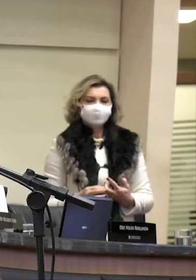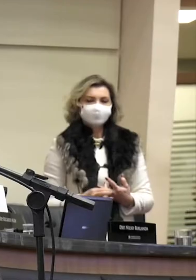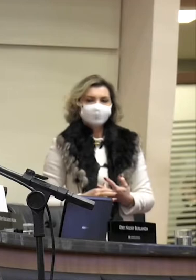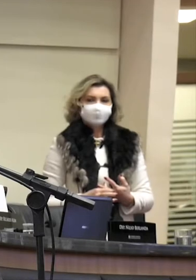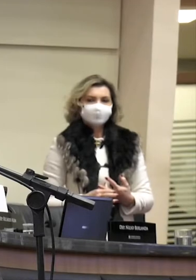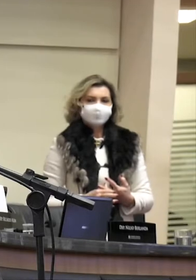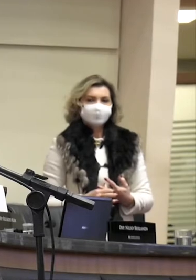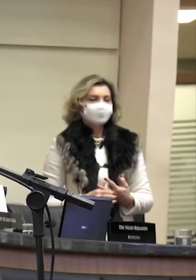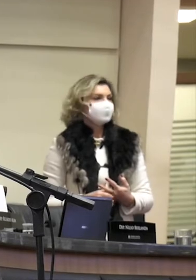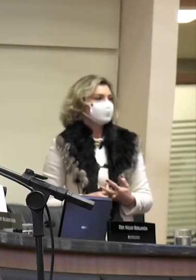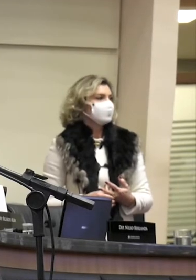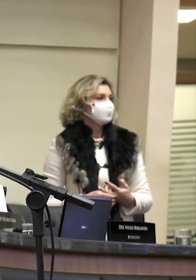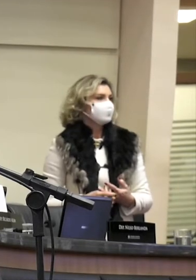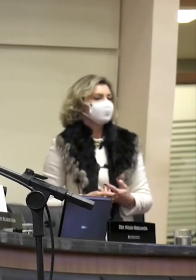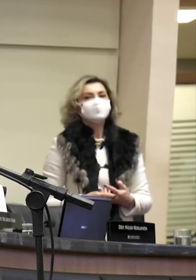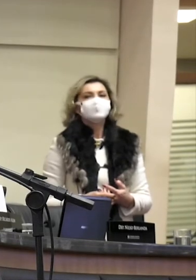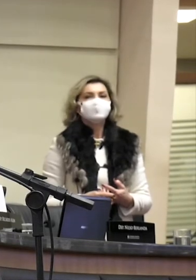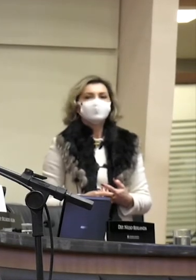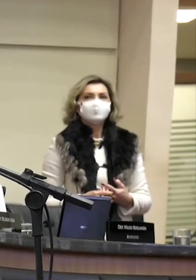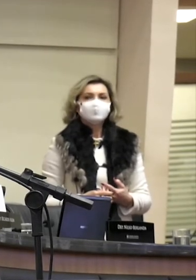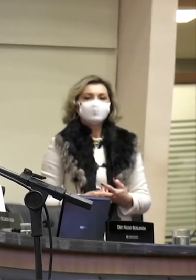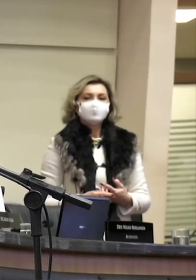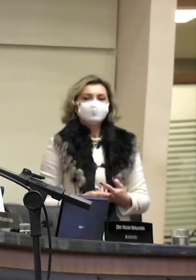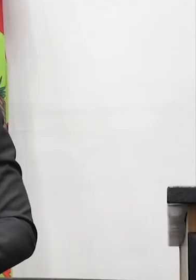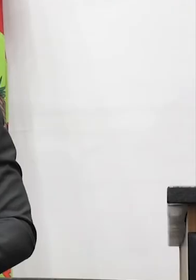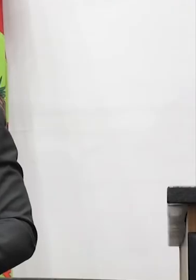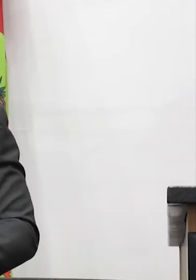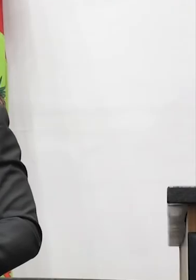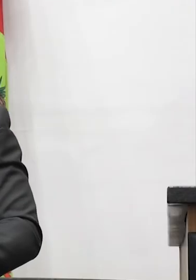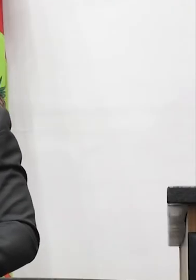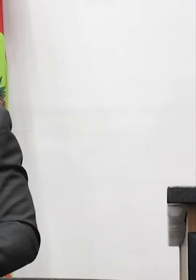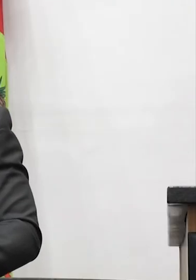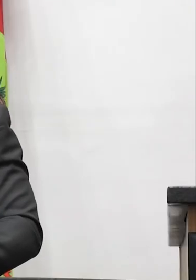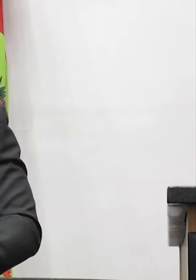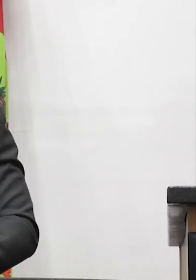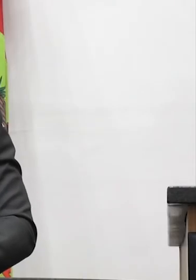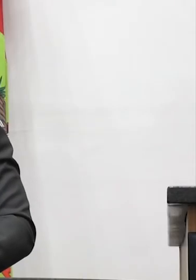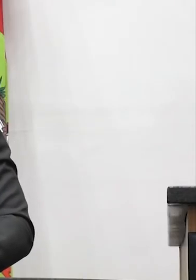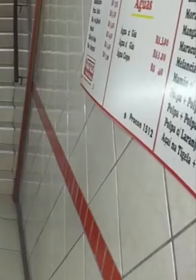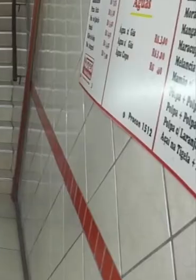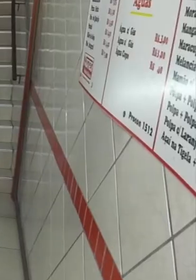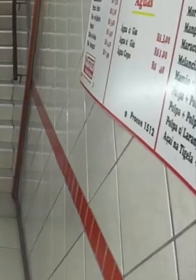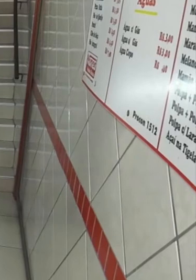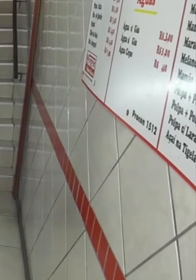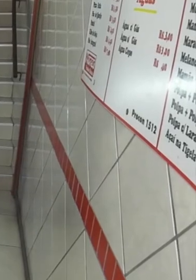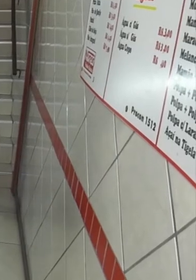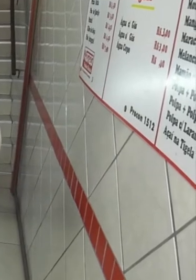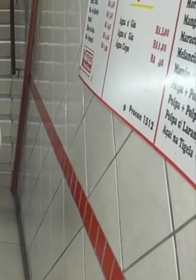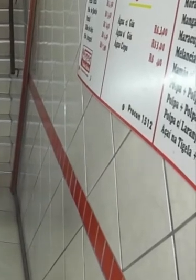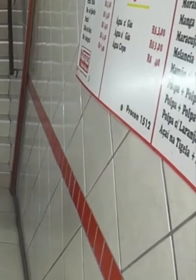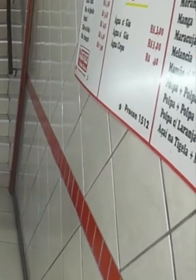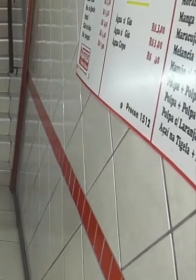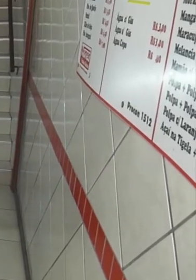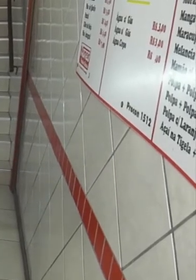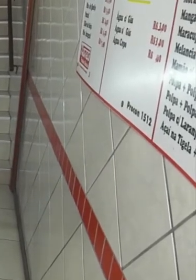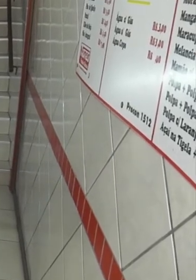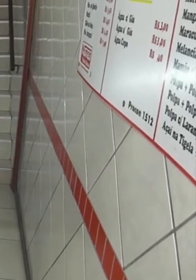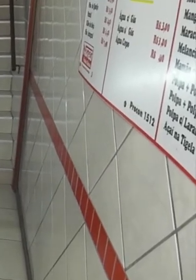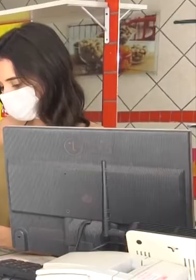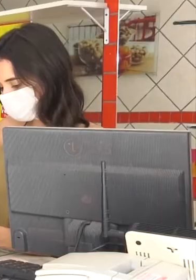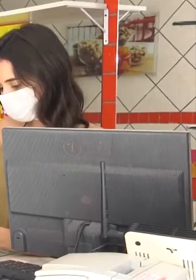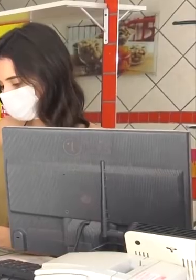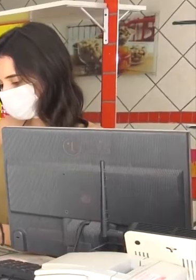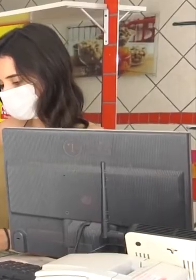foi aprovado em plenário o projeto de lei de autoria do deputado José Lopes que inclui bares restaurantes e